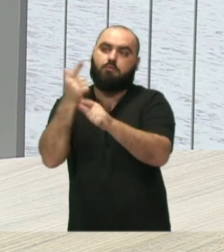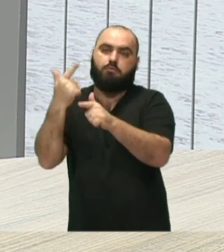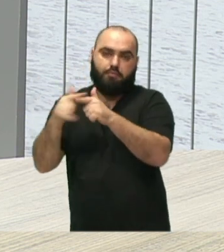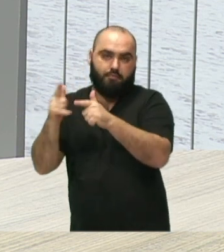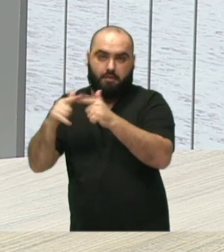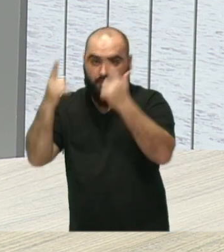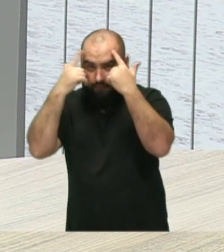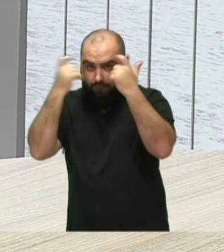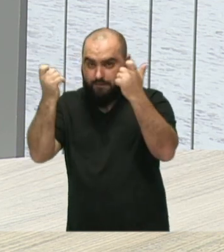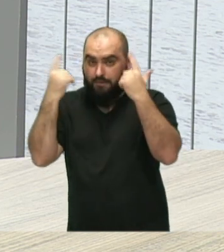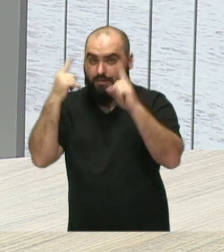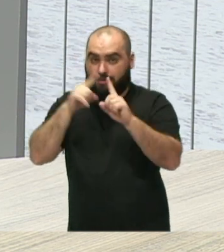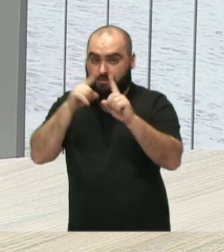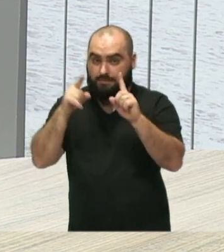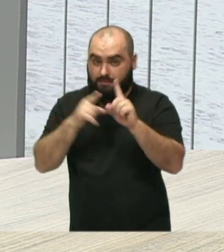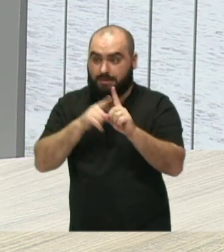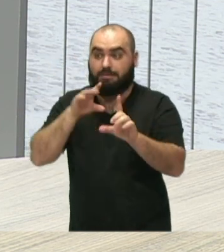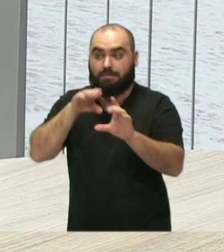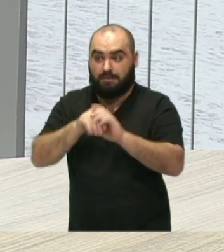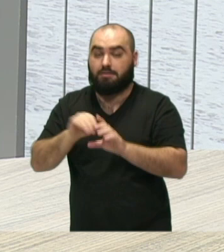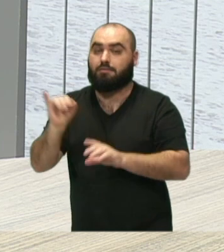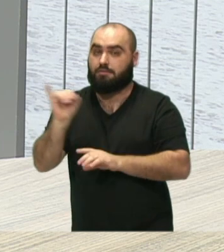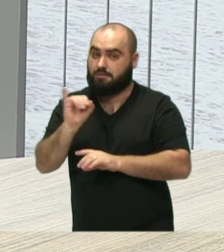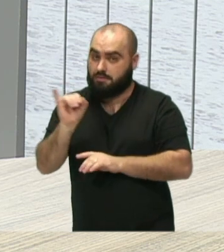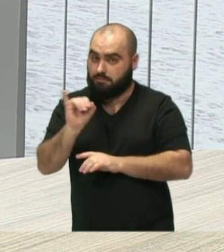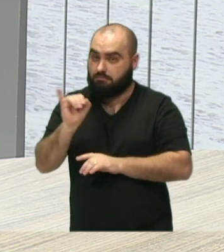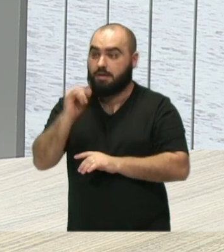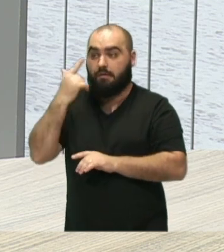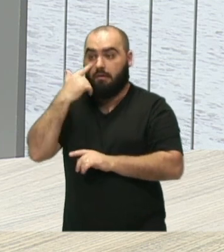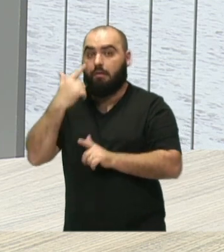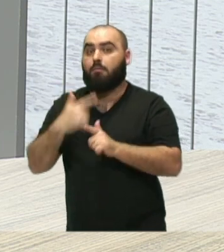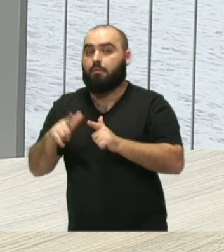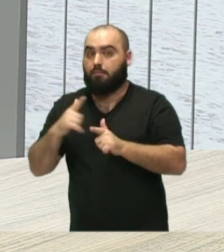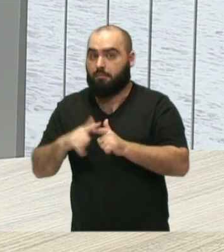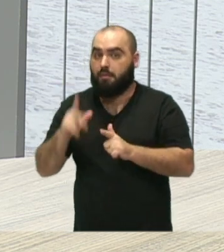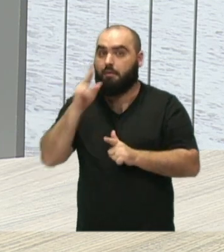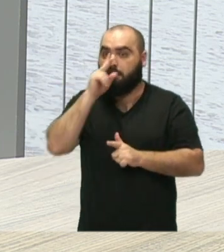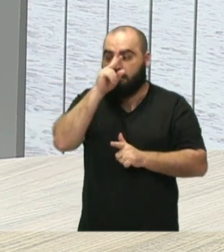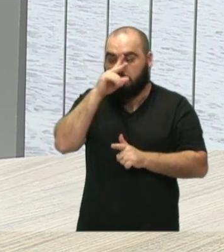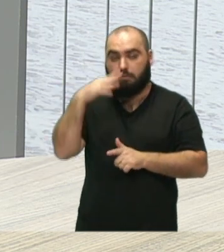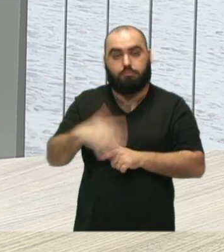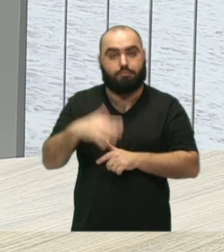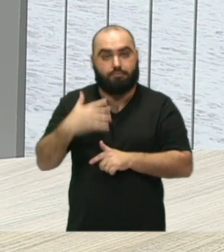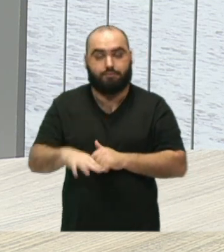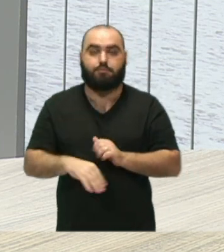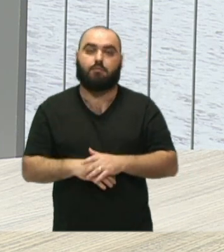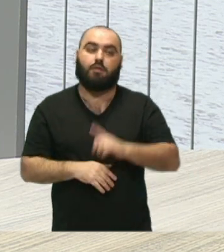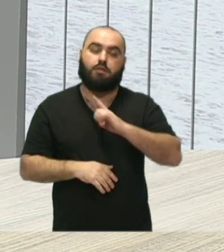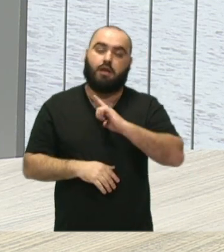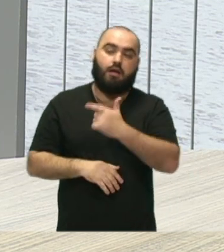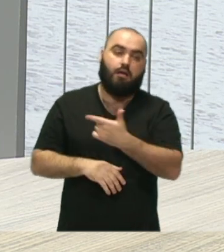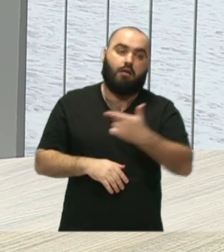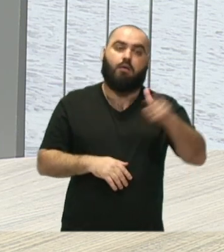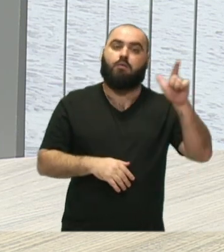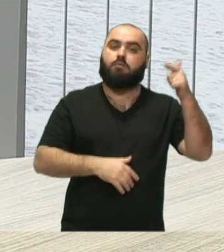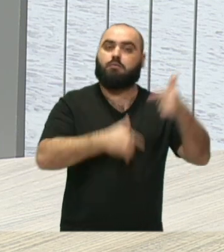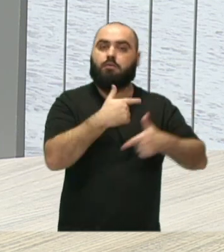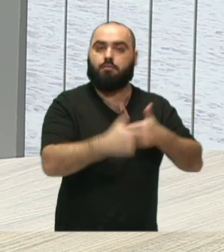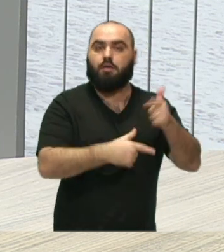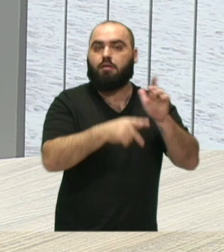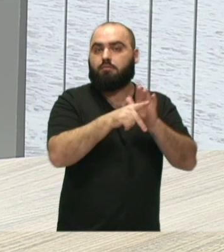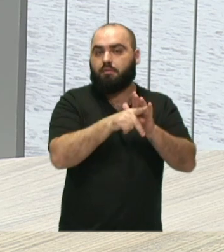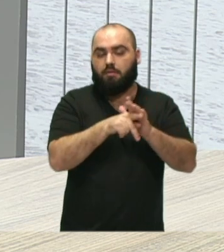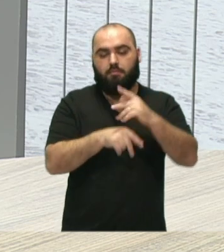de violência obstétrica dentro de Itajaí e aí atuamos. A gente tem algumas atividades relacionadas a isso, com a humanização